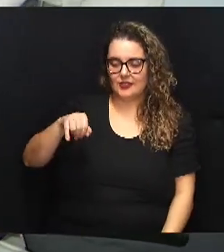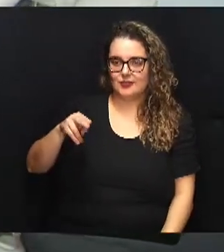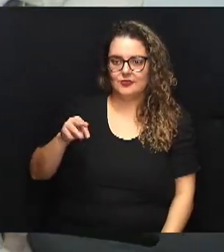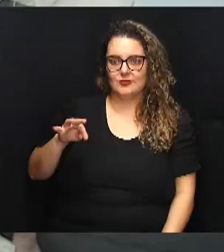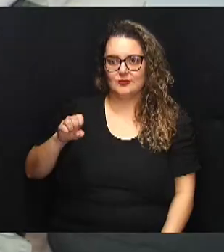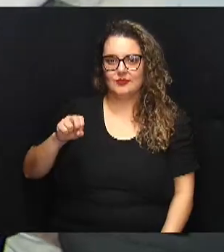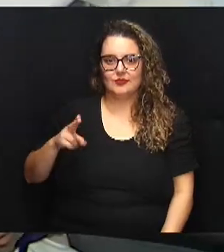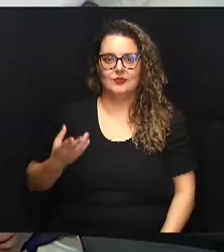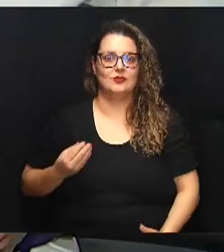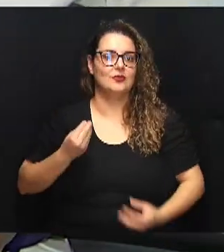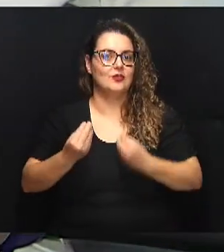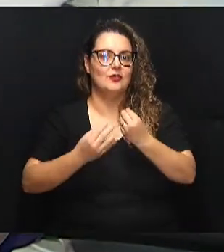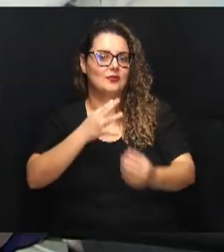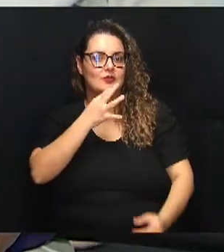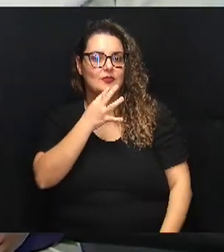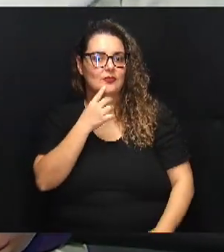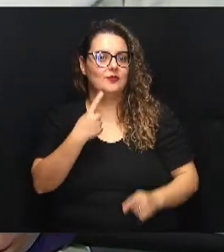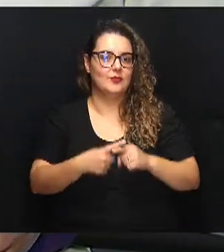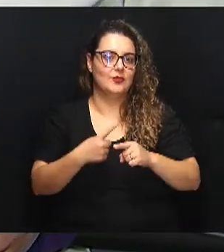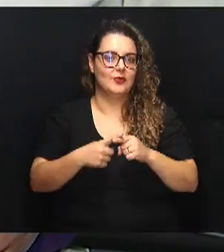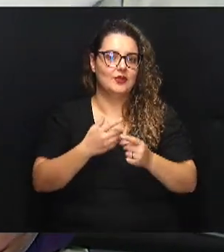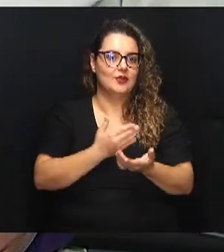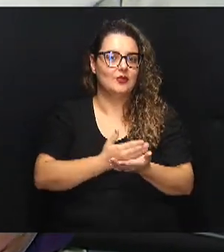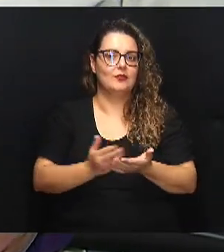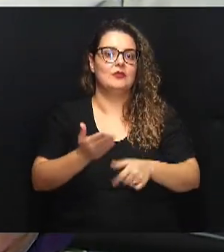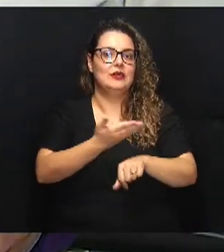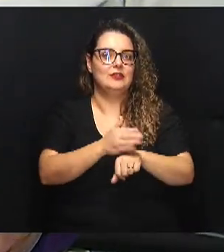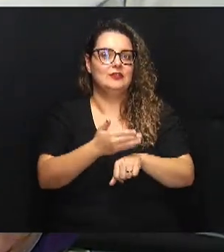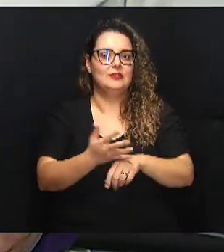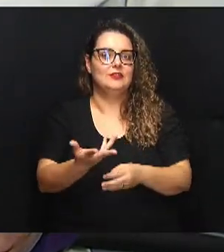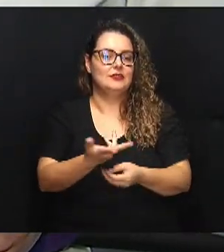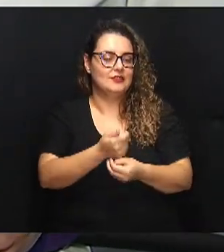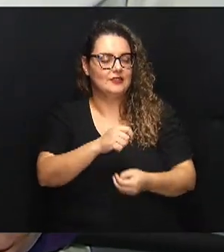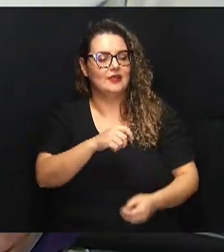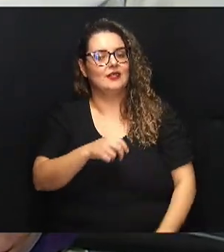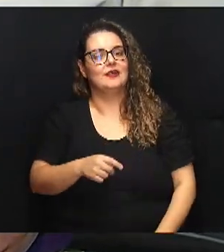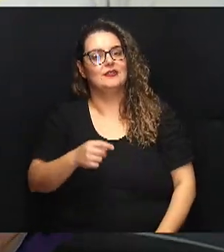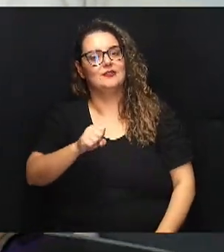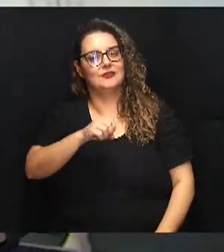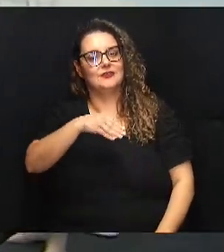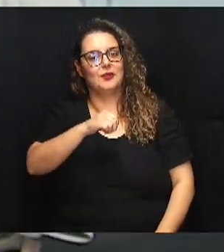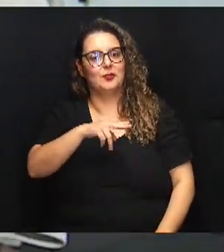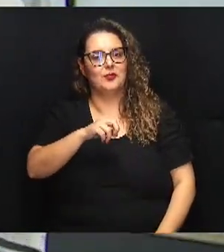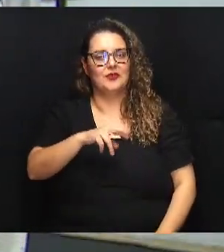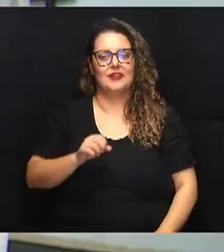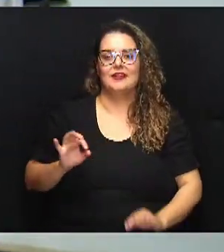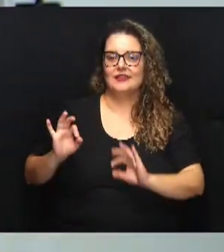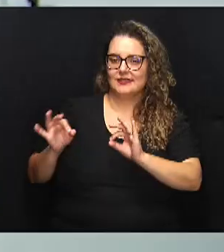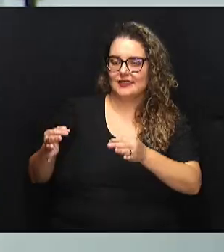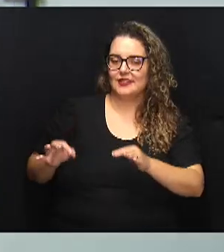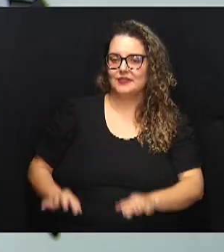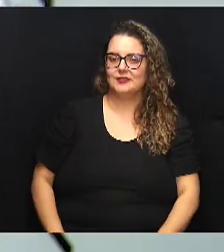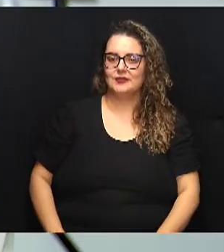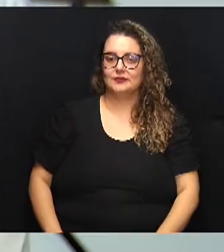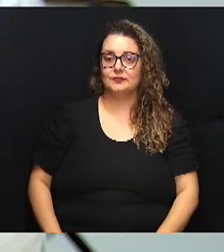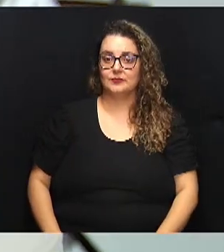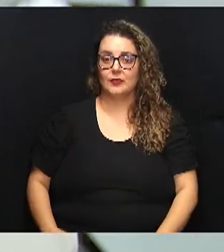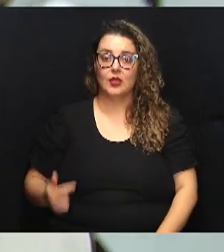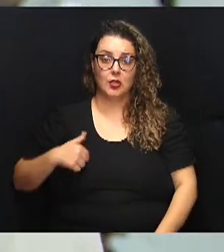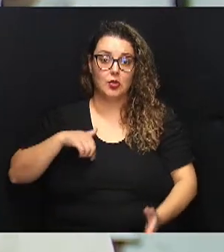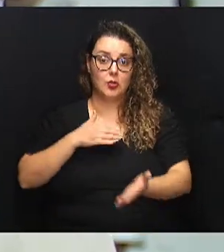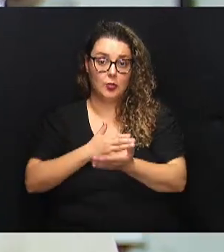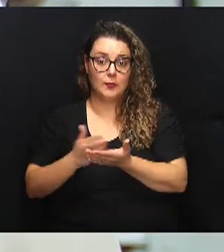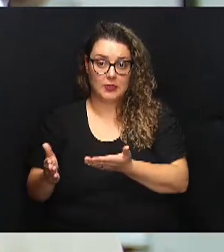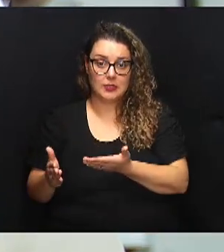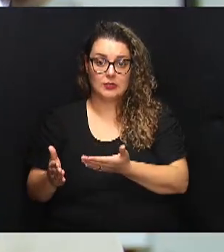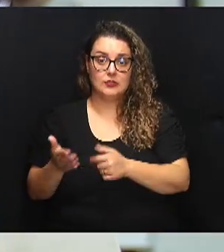conheceu o Kenjutsu, né? O porquê você começou a praticar essa arte marcial dos samurais, Lucas? Certo. Bom, eu